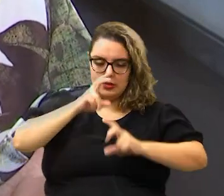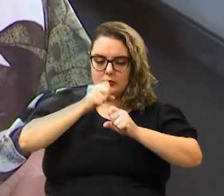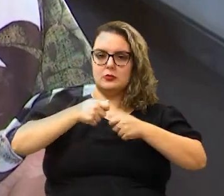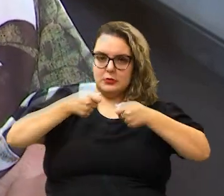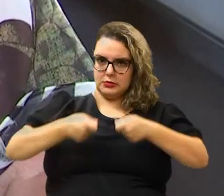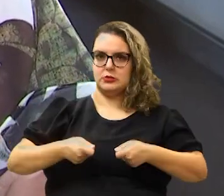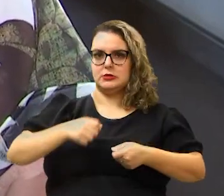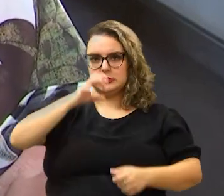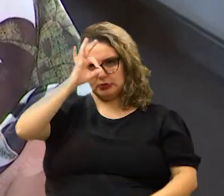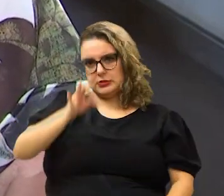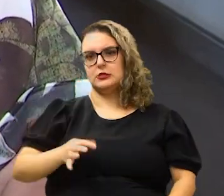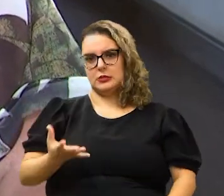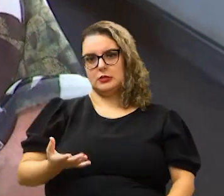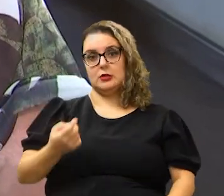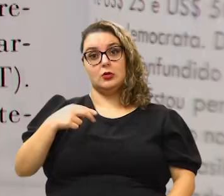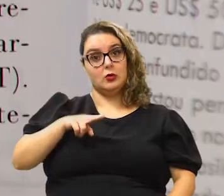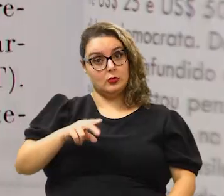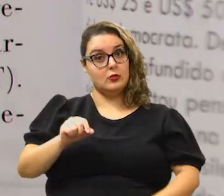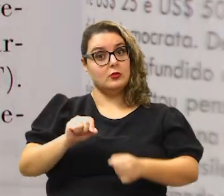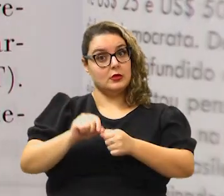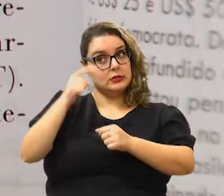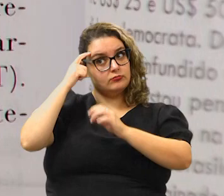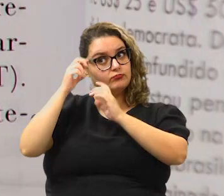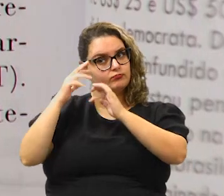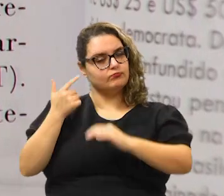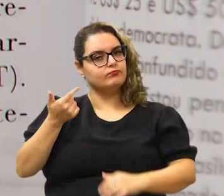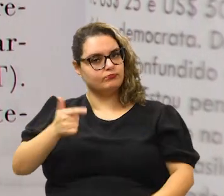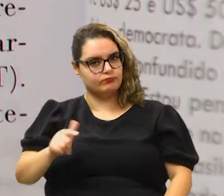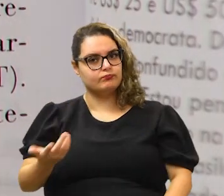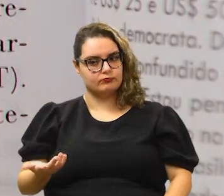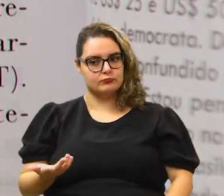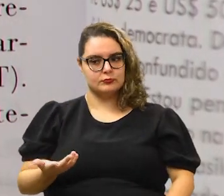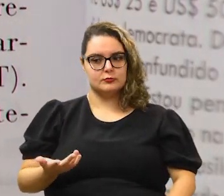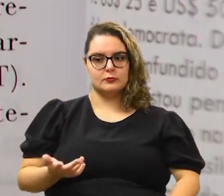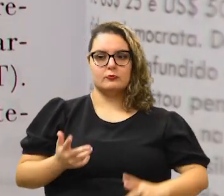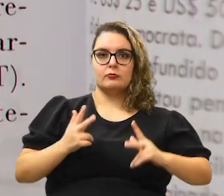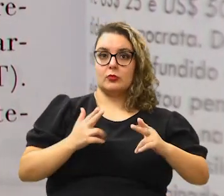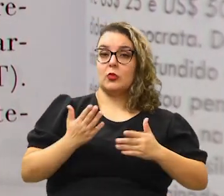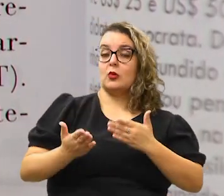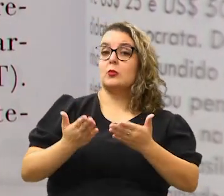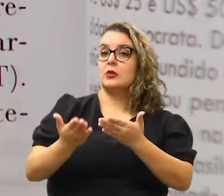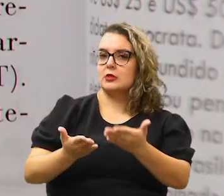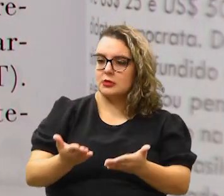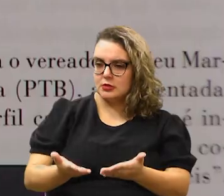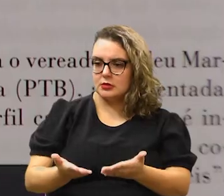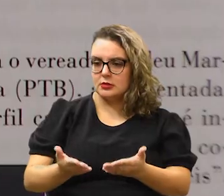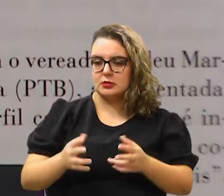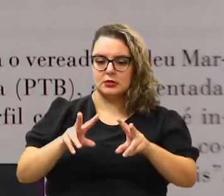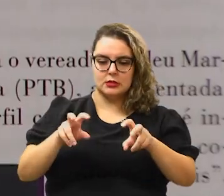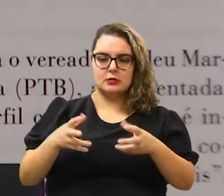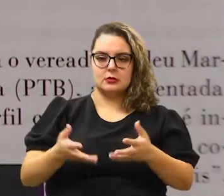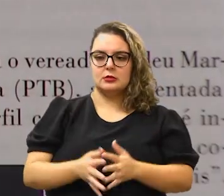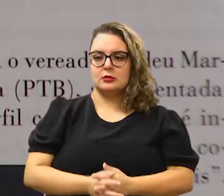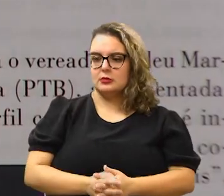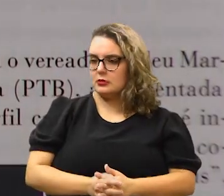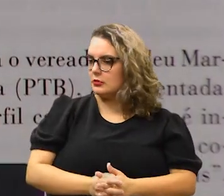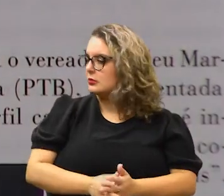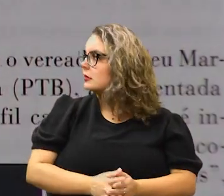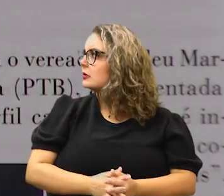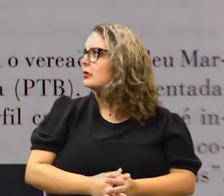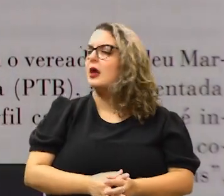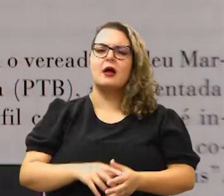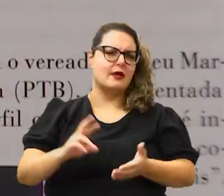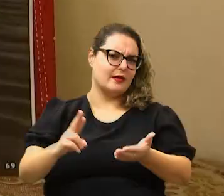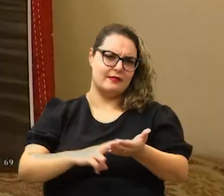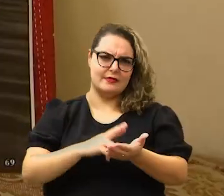que eu nem sabia que eu podia ter doutorado, baseada na minha 34ª ação como vereadora. Foi que eu fui fazer parte